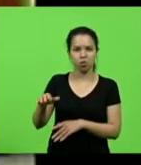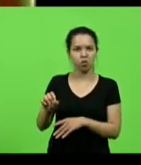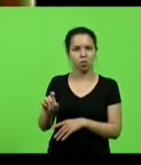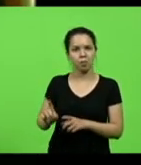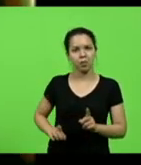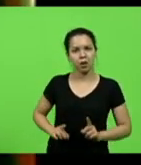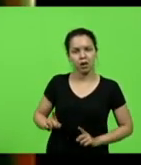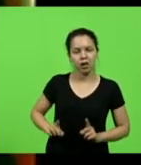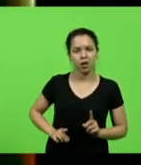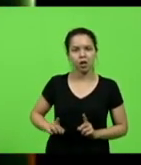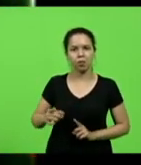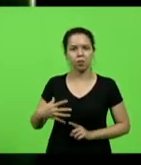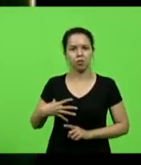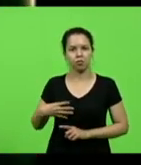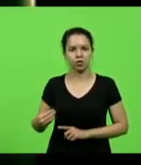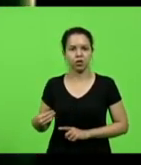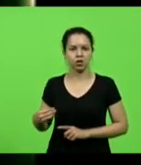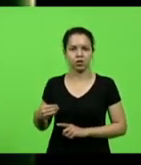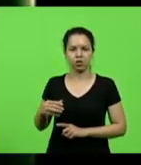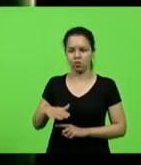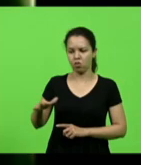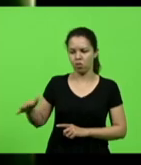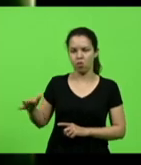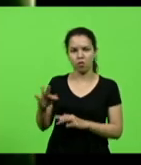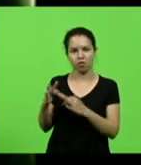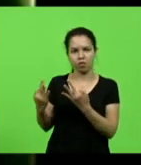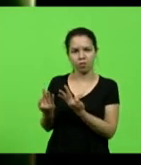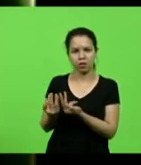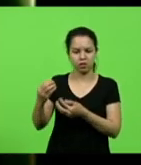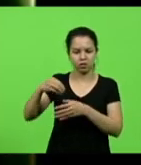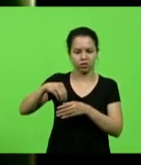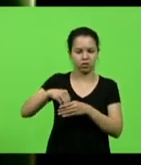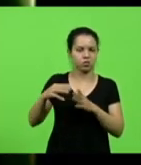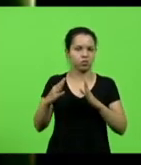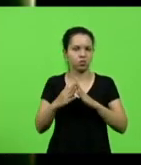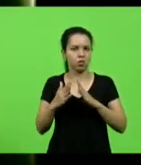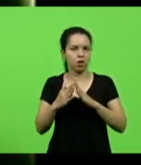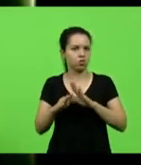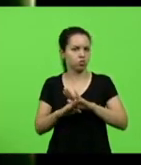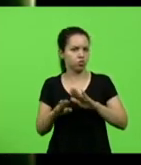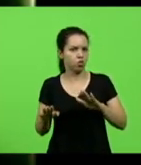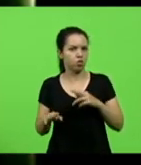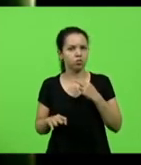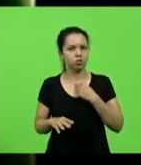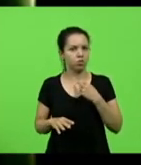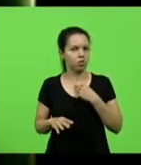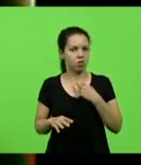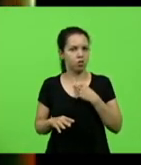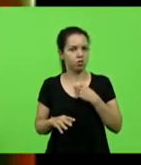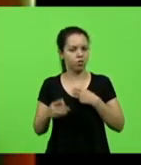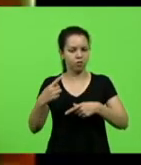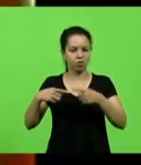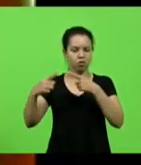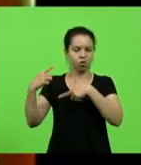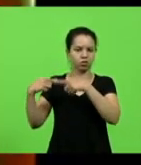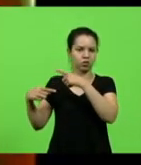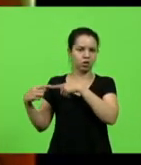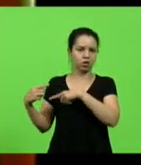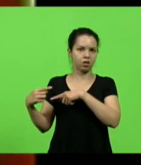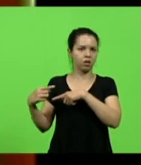os filhos, a família dentro de casa. Nós não podemos voltar a fazer isso. Nós